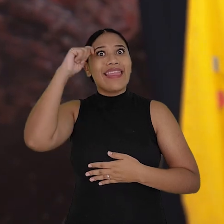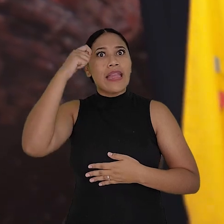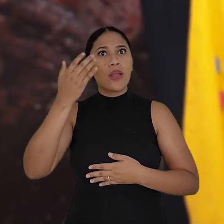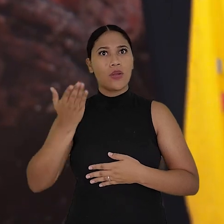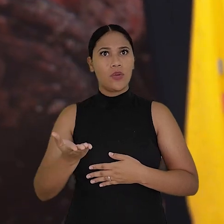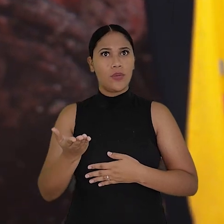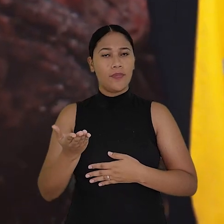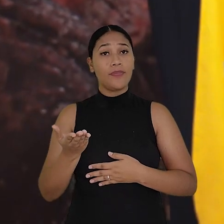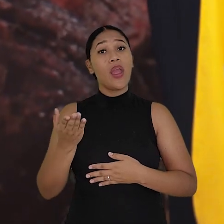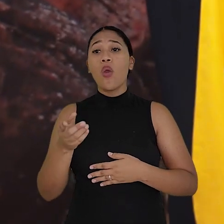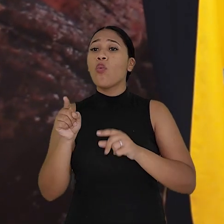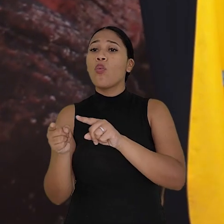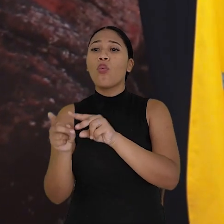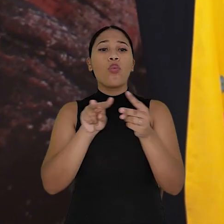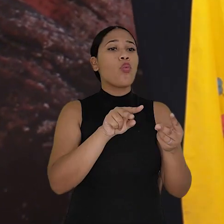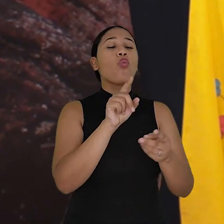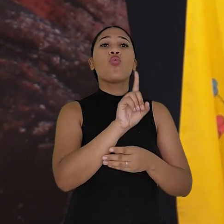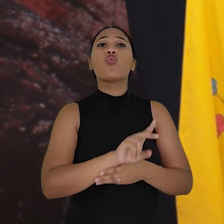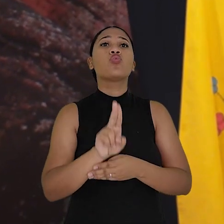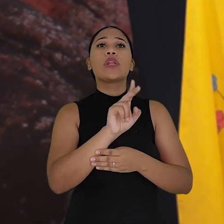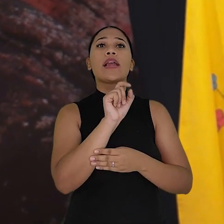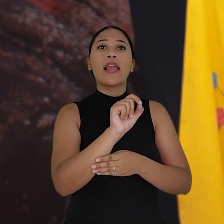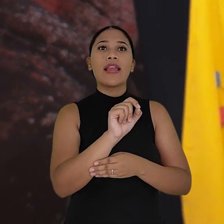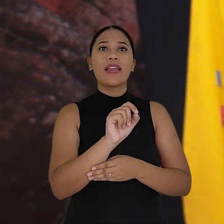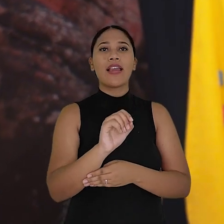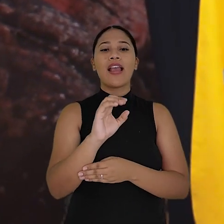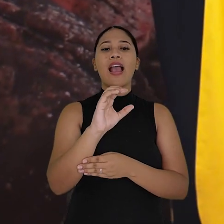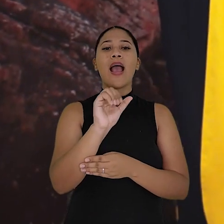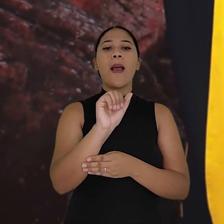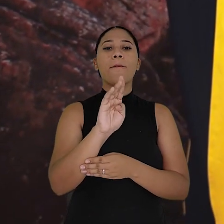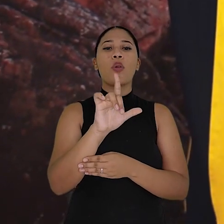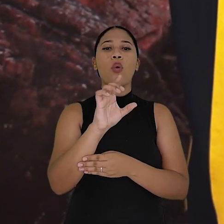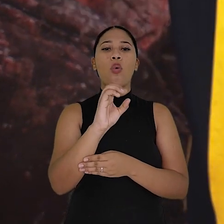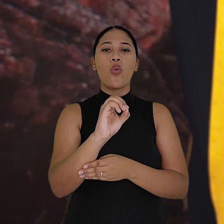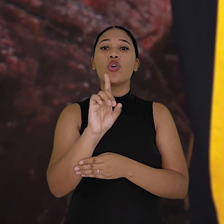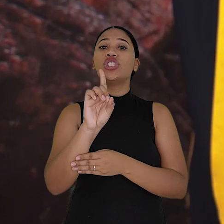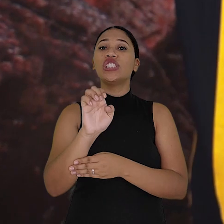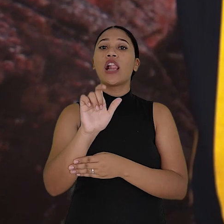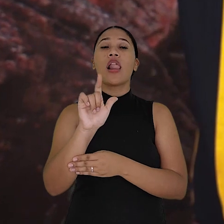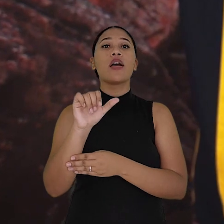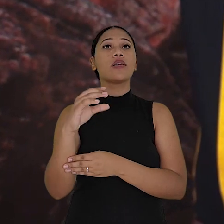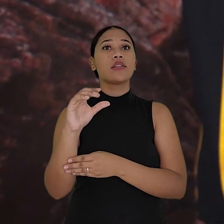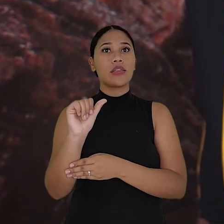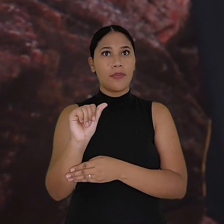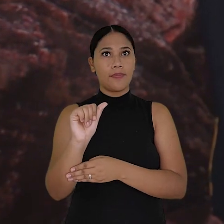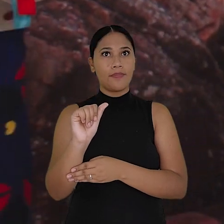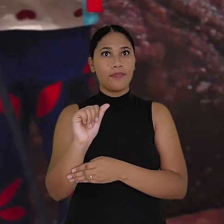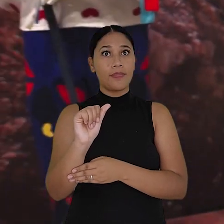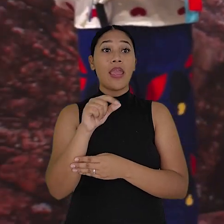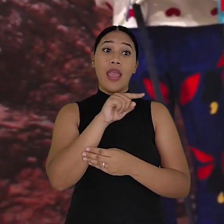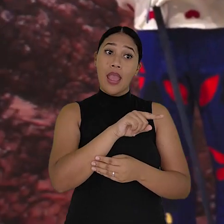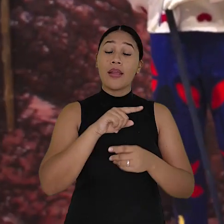1955, tá? E ele usa a figura do caboclo de lança para fazer a